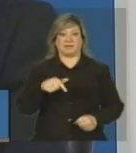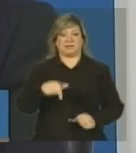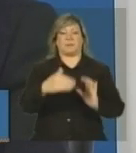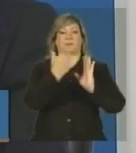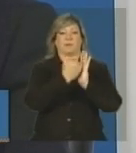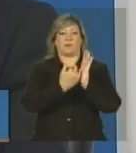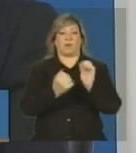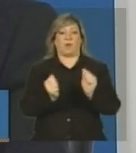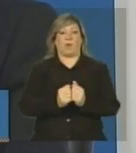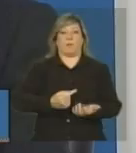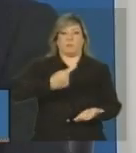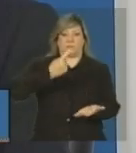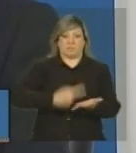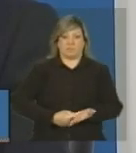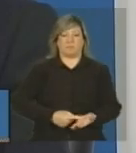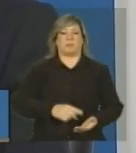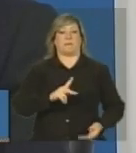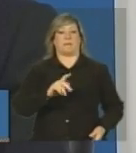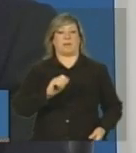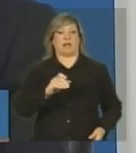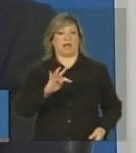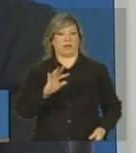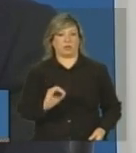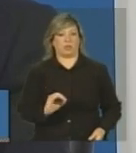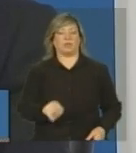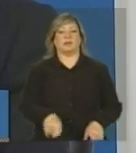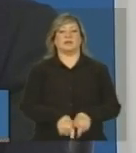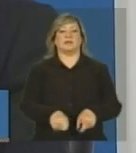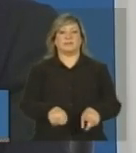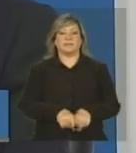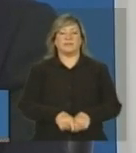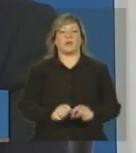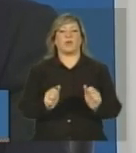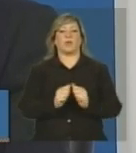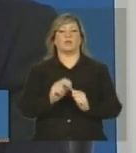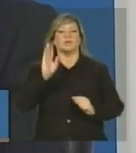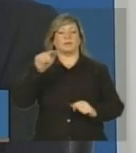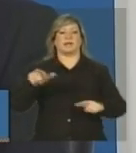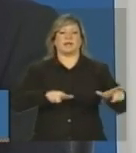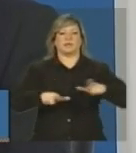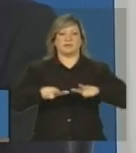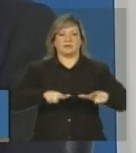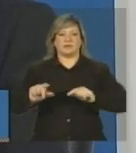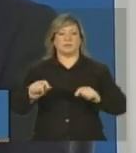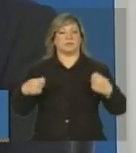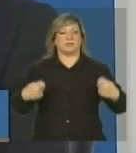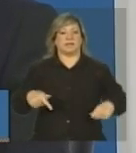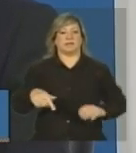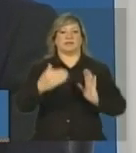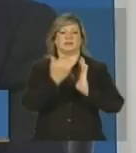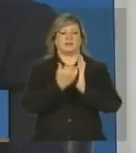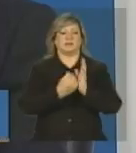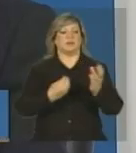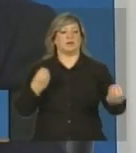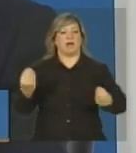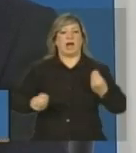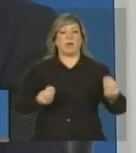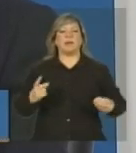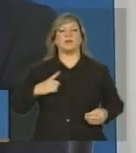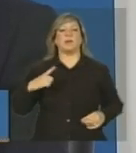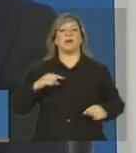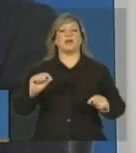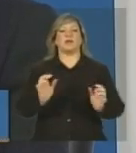pacto, e nesse pacto, além daquelas atividades comumente necessárias à gestão do programa, como o cadastramento de